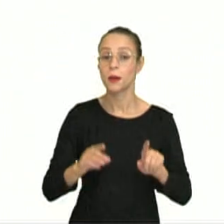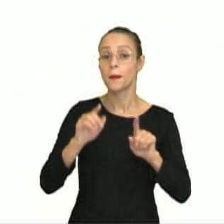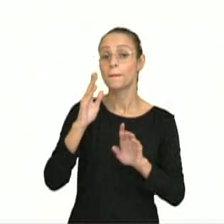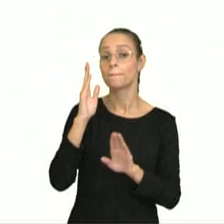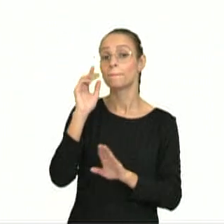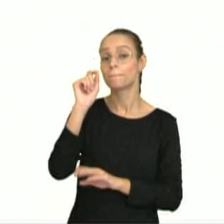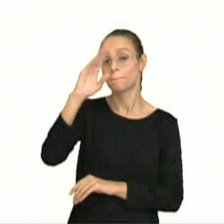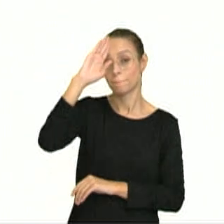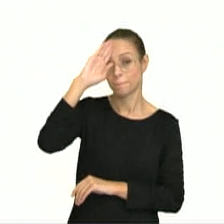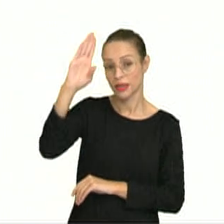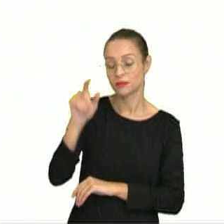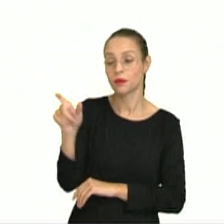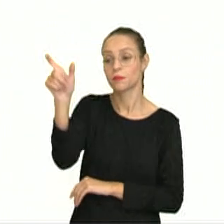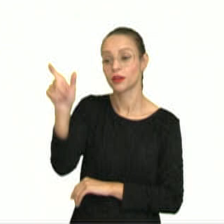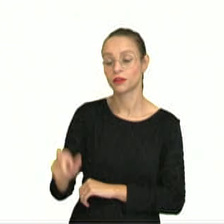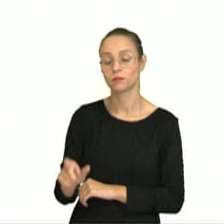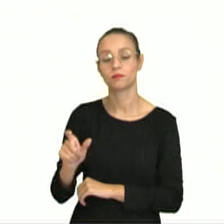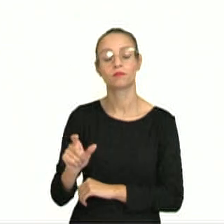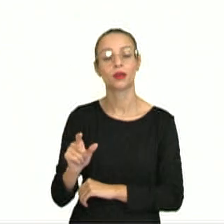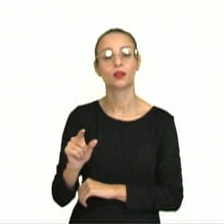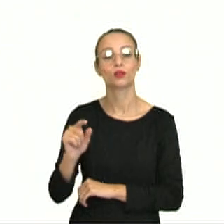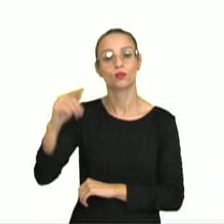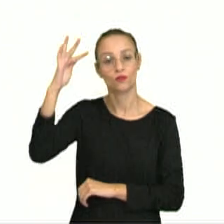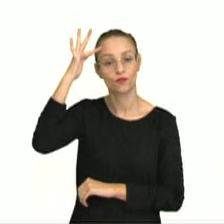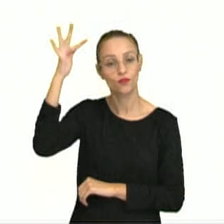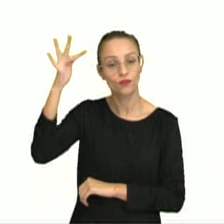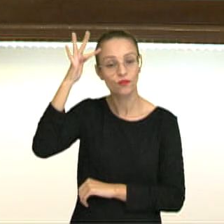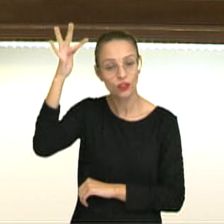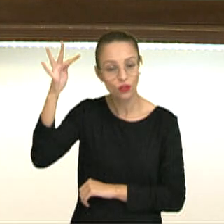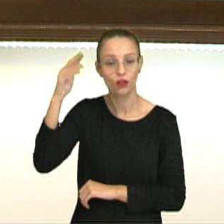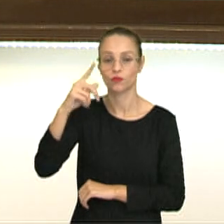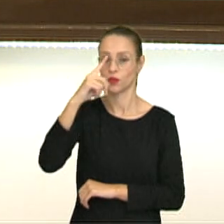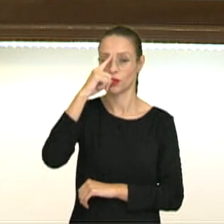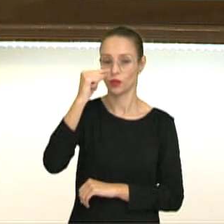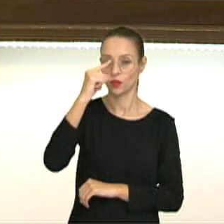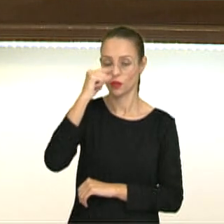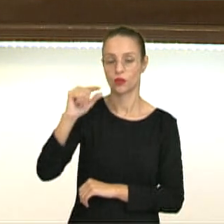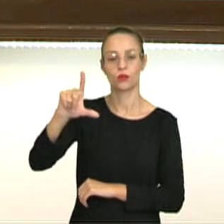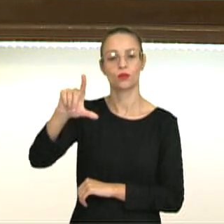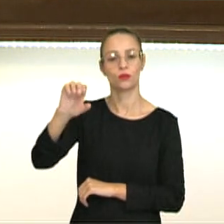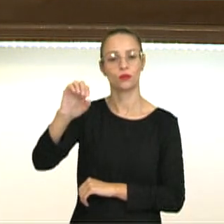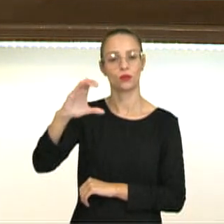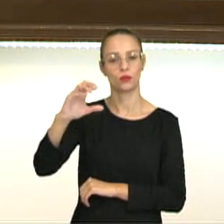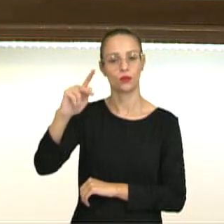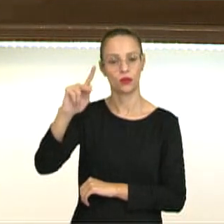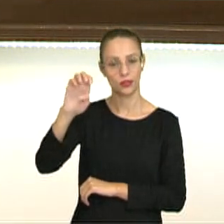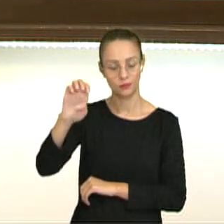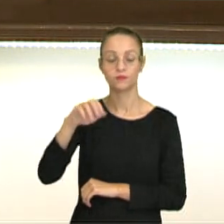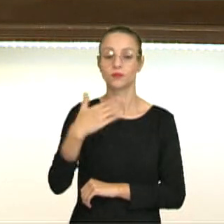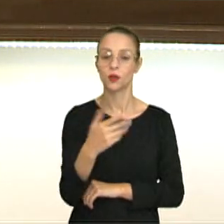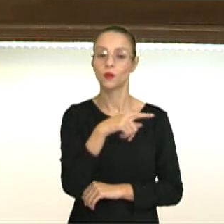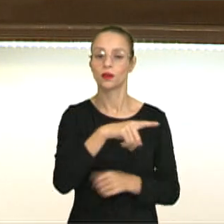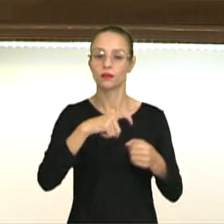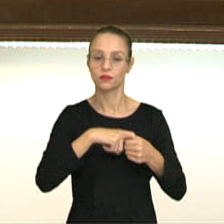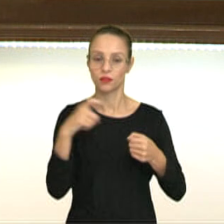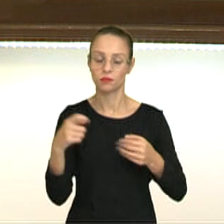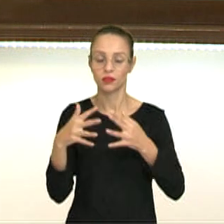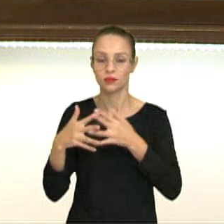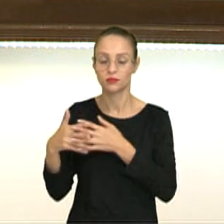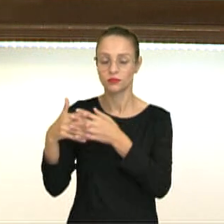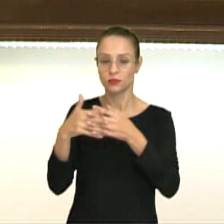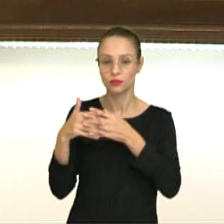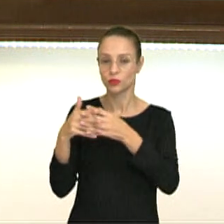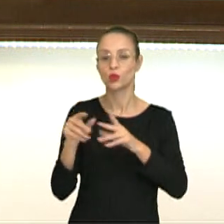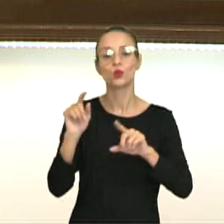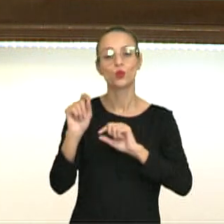pelo filósofo John Locke. Então, a independência dos Estados Unidos, dessas 13 colônias, vai acontecer por